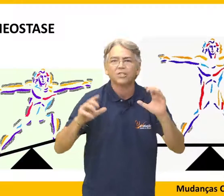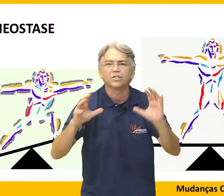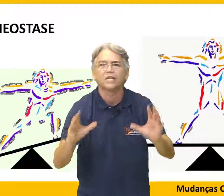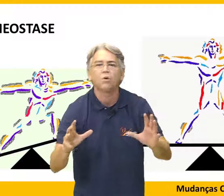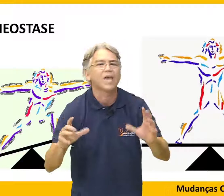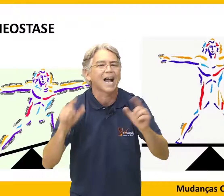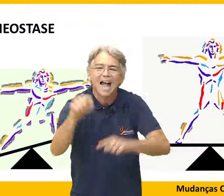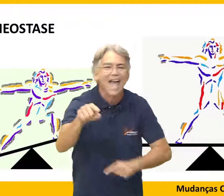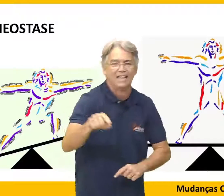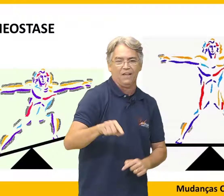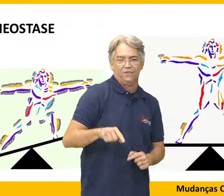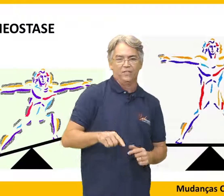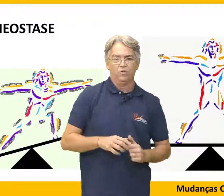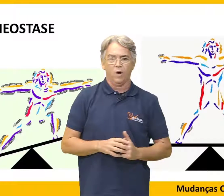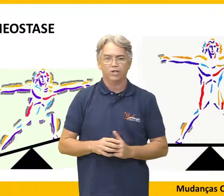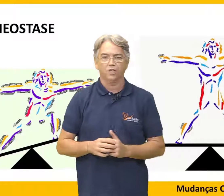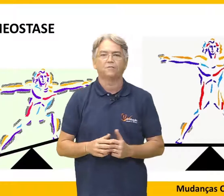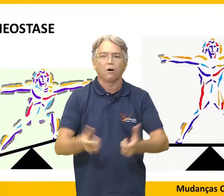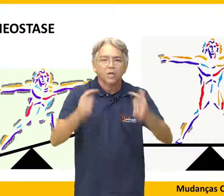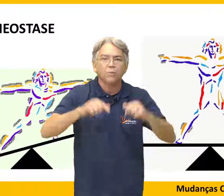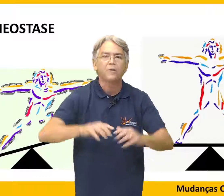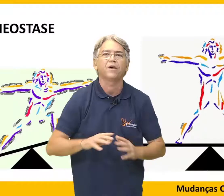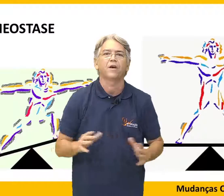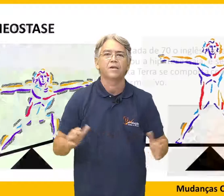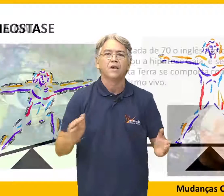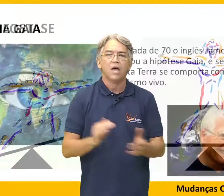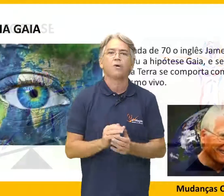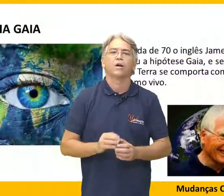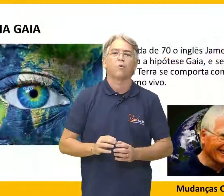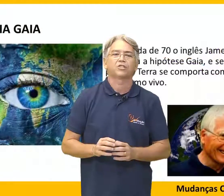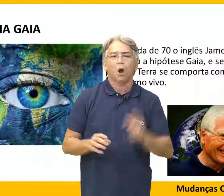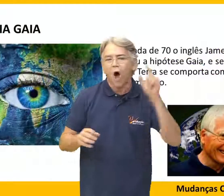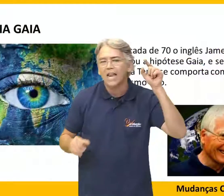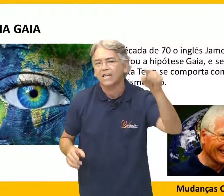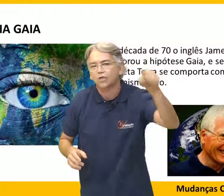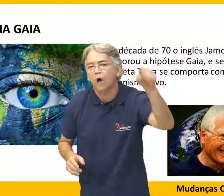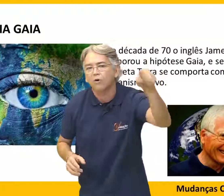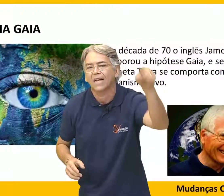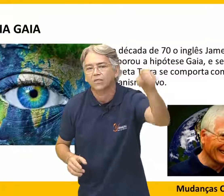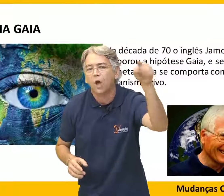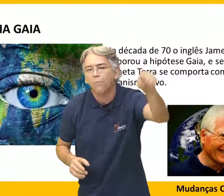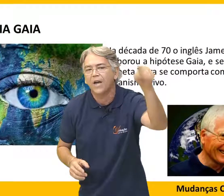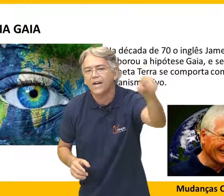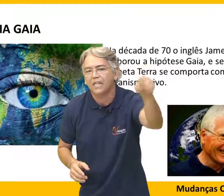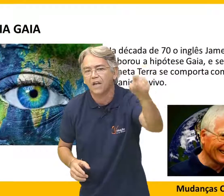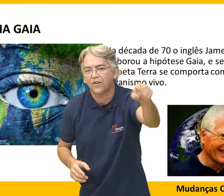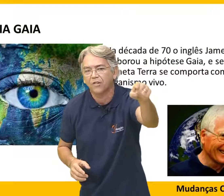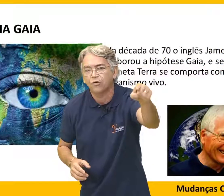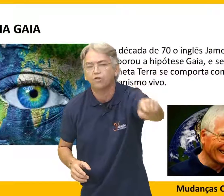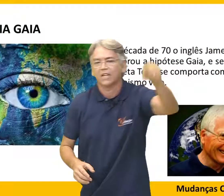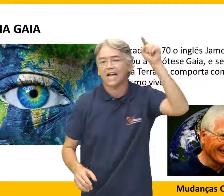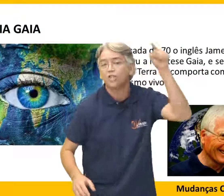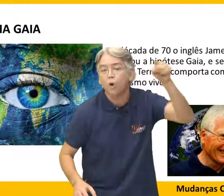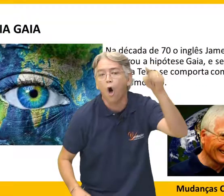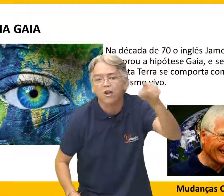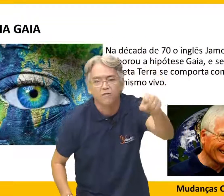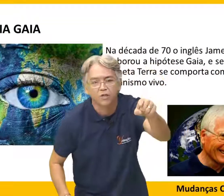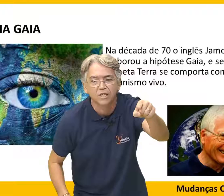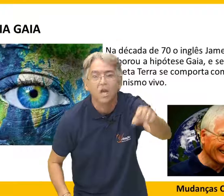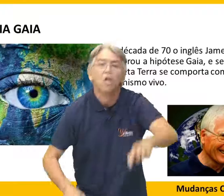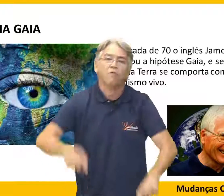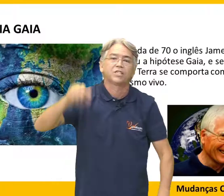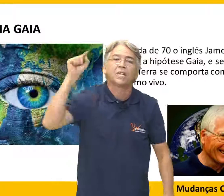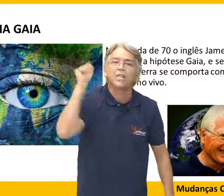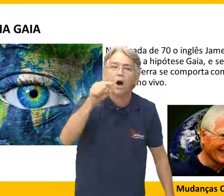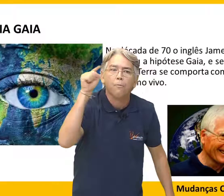para a gente entender o que a Gaia está fazendo com a gente. Volta no primeiro aí. Eu quero mostrar. Olha só o que teu planeta está fazendo contigo. Ele está de olho em